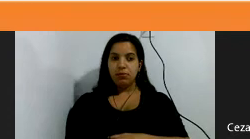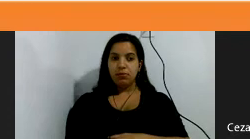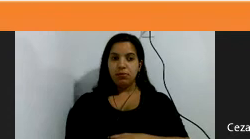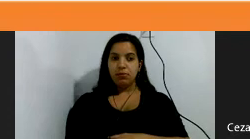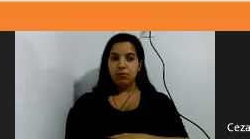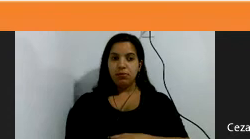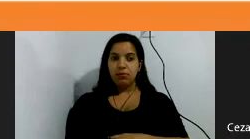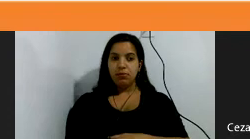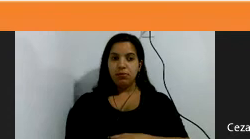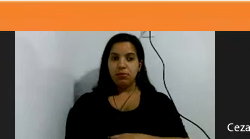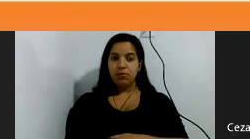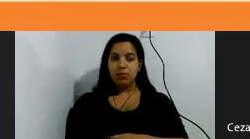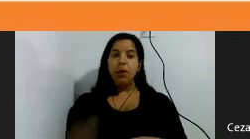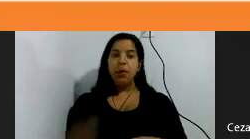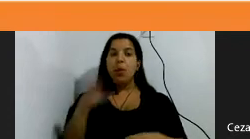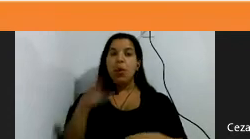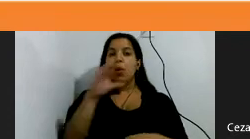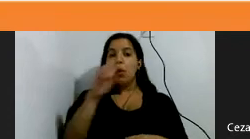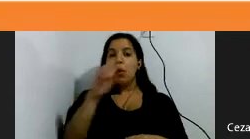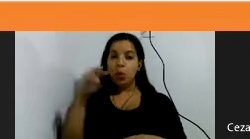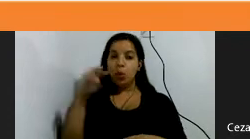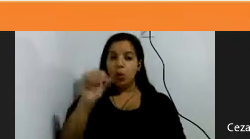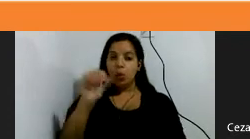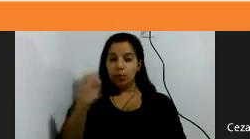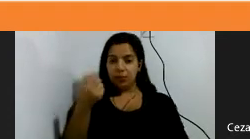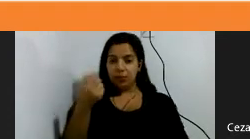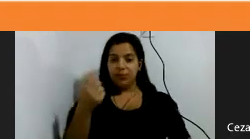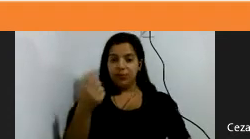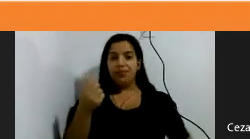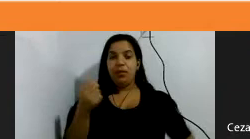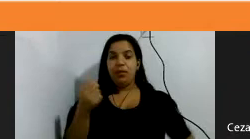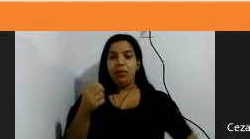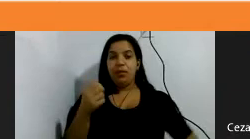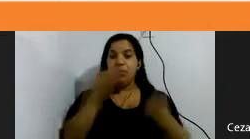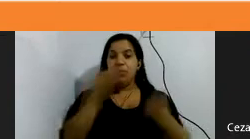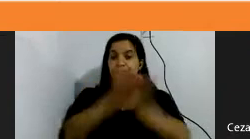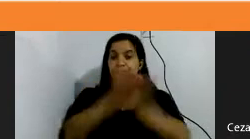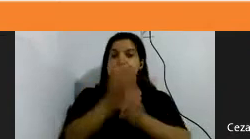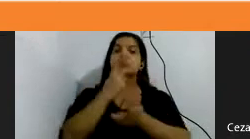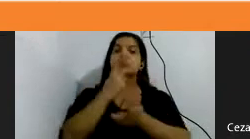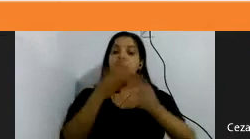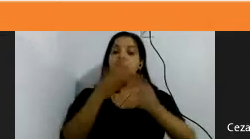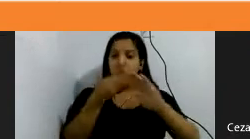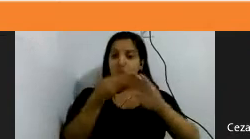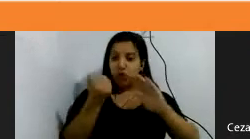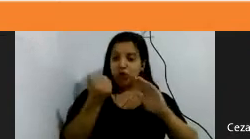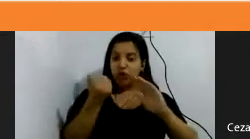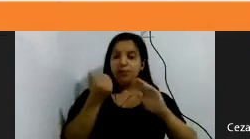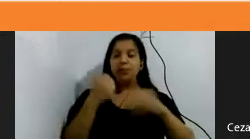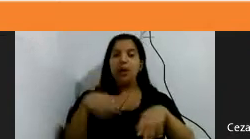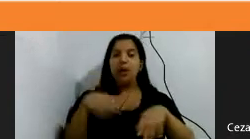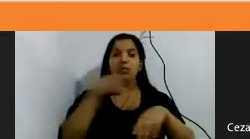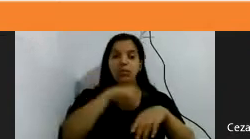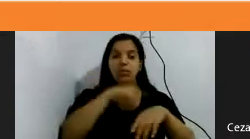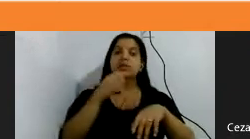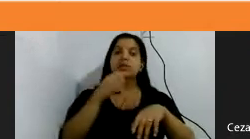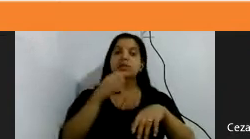Então, no CUMBS direto, a gente coleta o sangue do paciente e a gente tem a